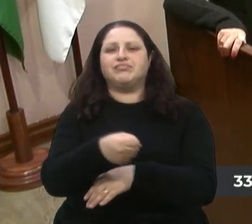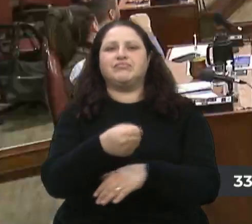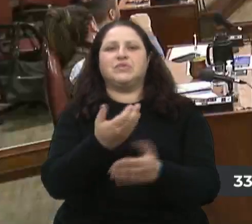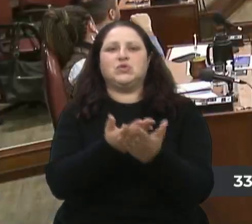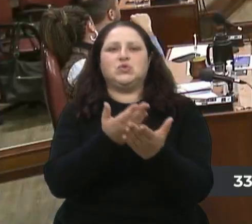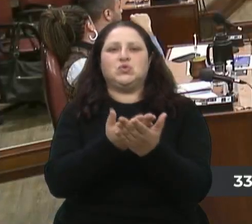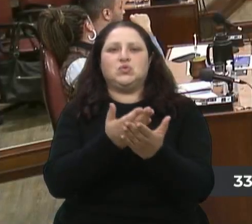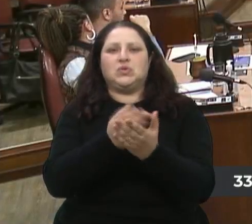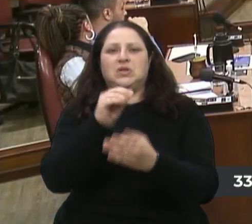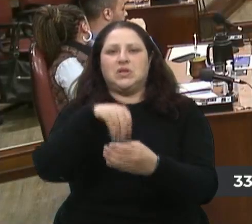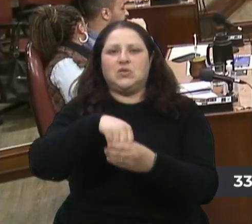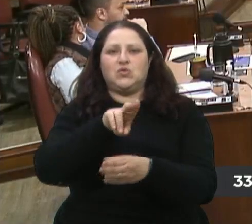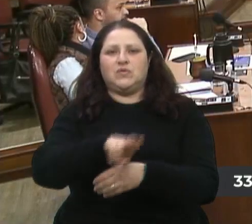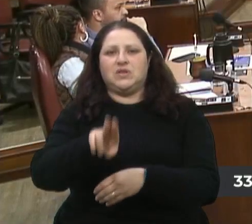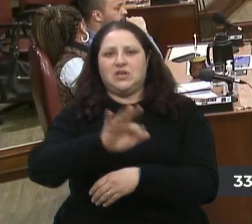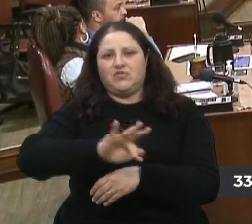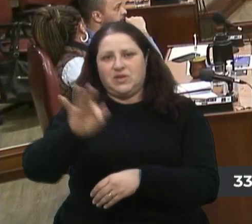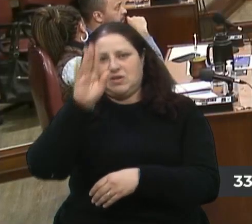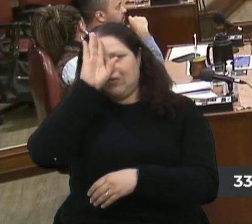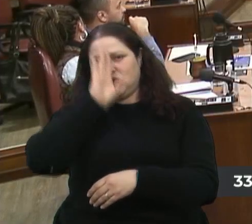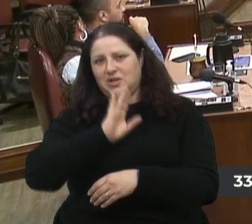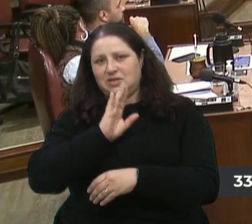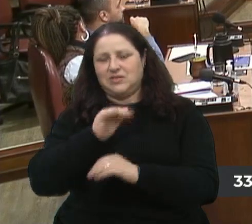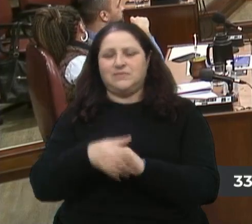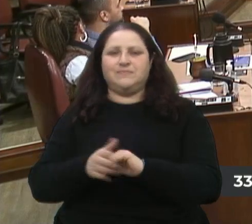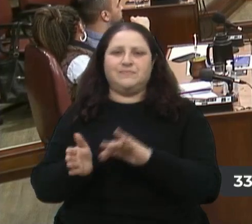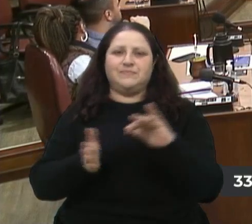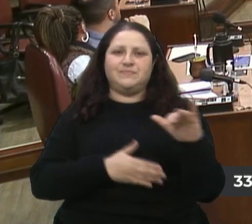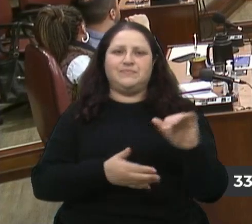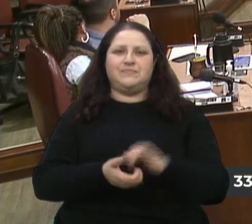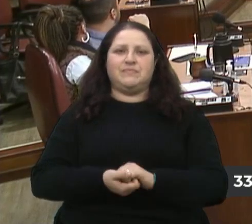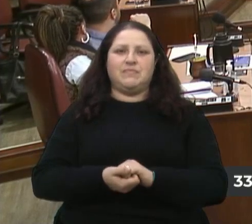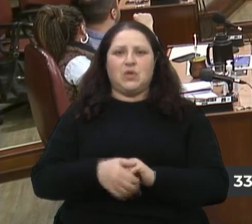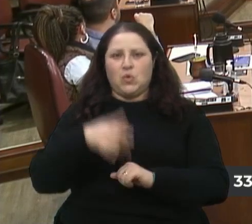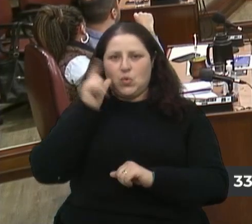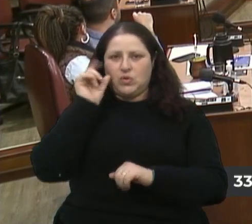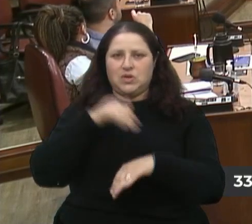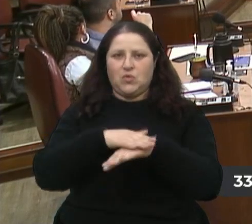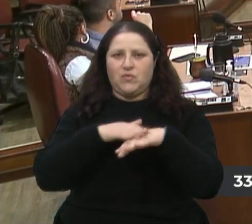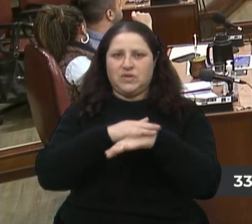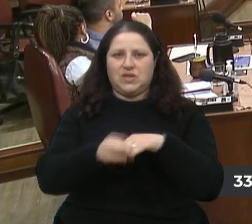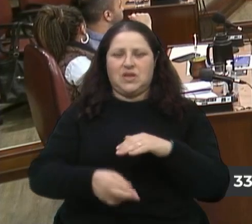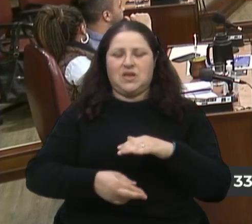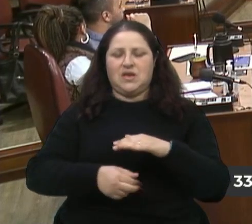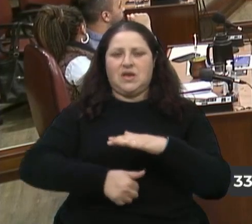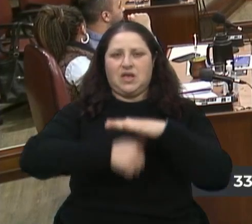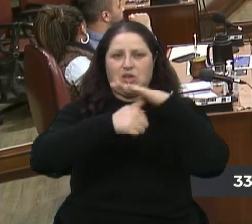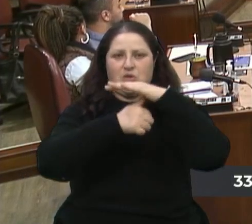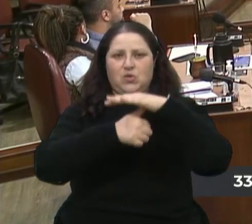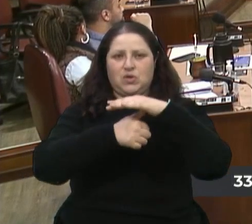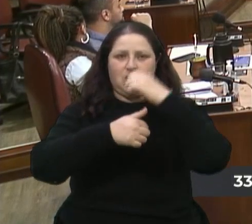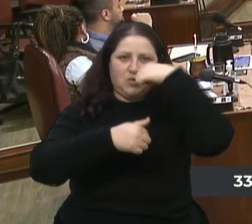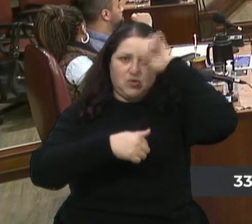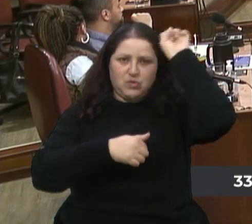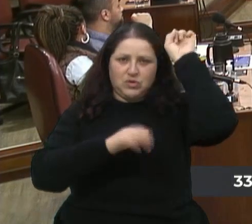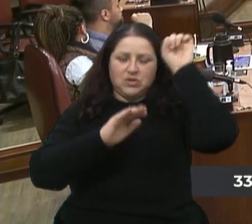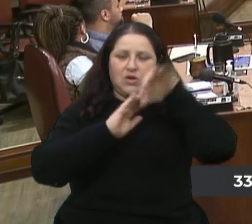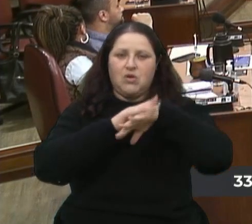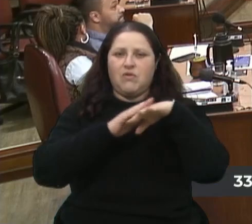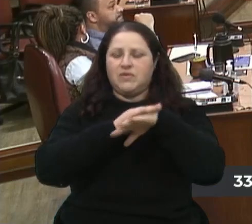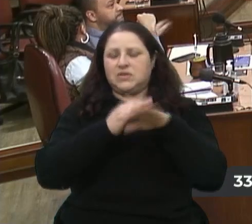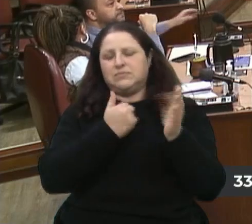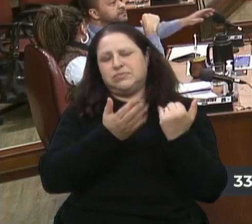Obrigado pela parte, vereadora Rose. Eu estive ontem com o reitor da UX, e conversei bastante com